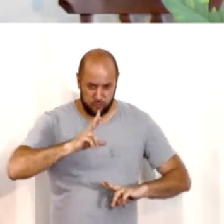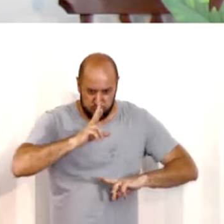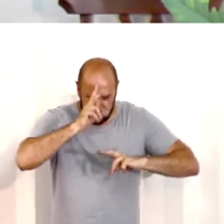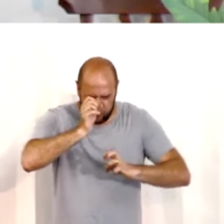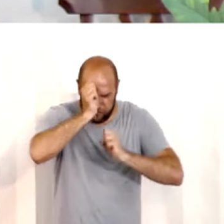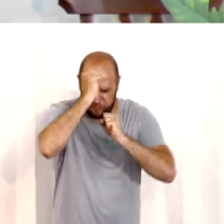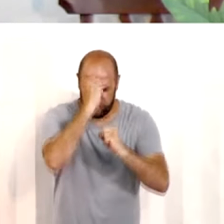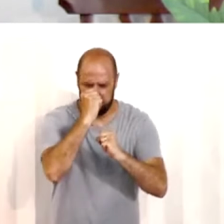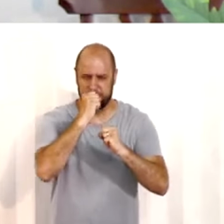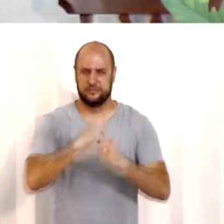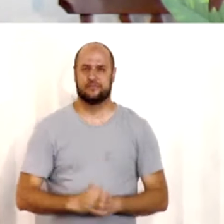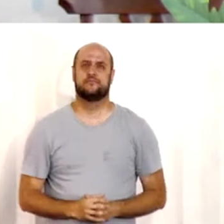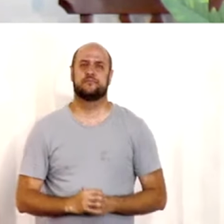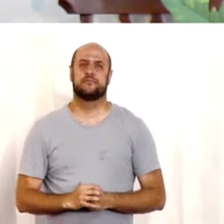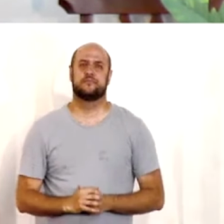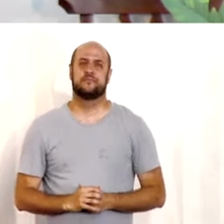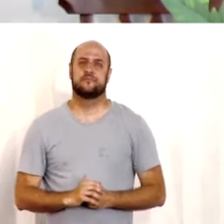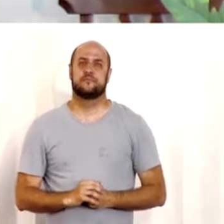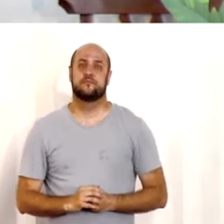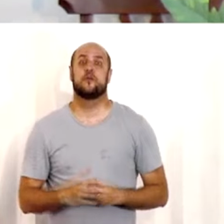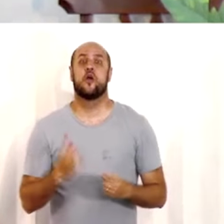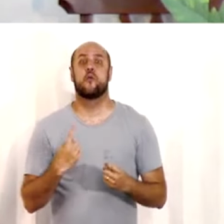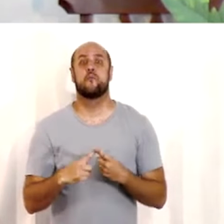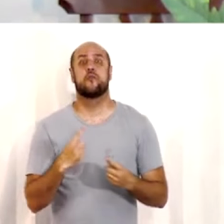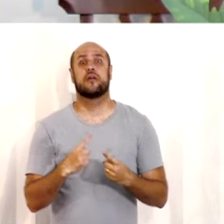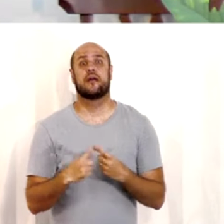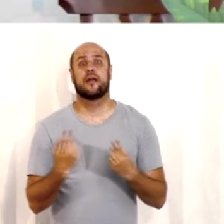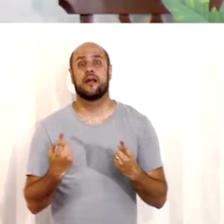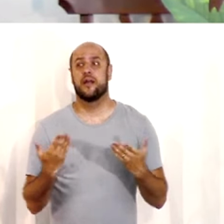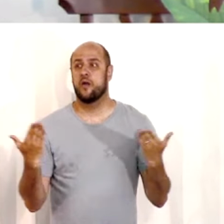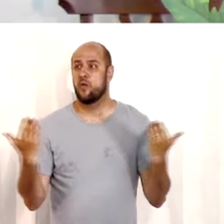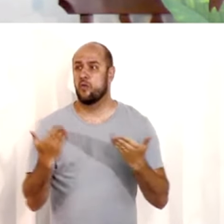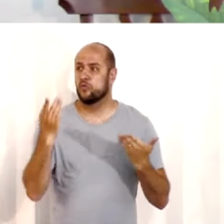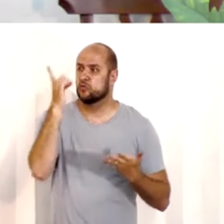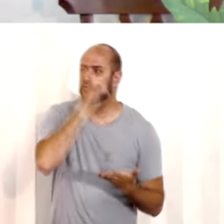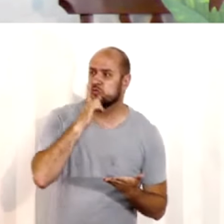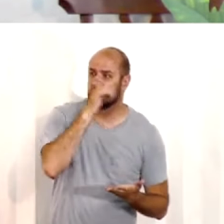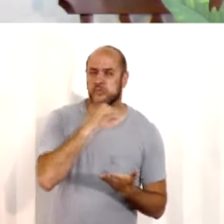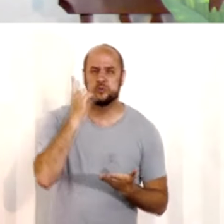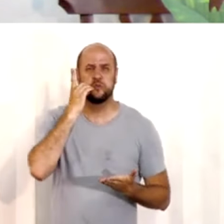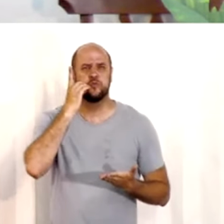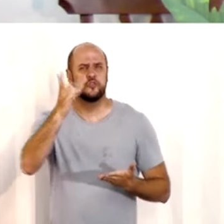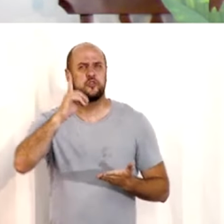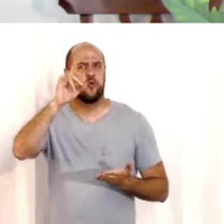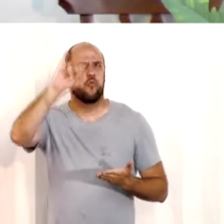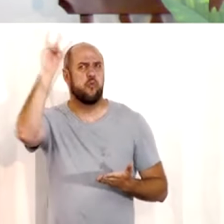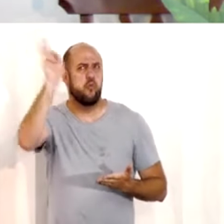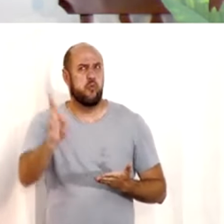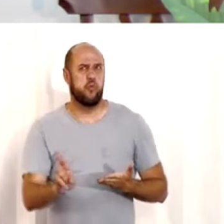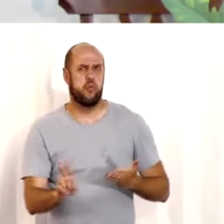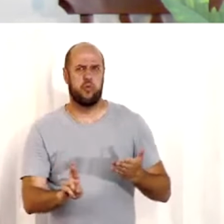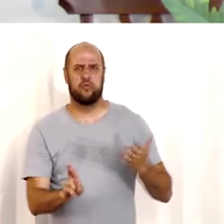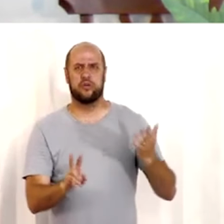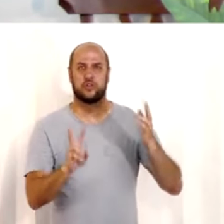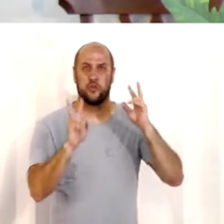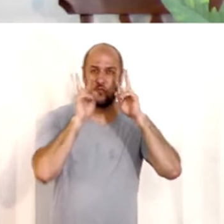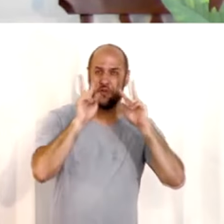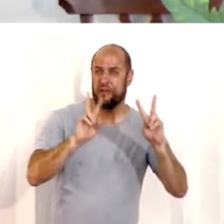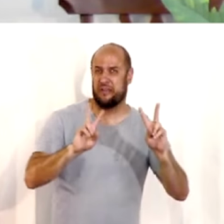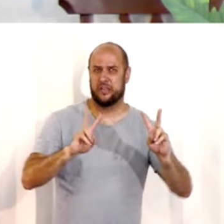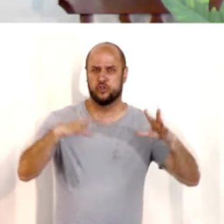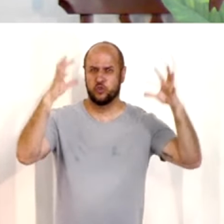novo. Por que é que você veio neste final de domingo, num dia que nós estamos ouvindo trovoadas em São Paulo, chuvas em outros